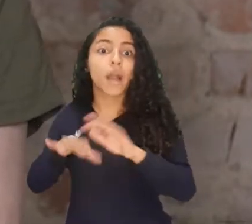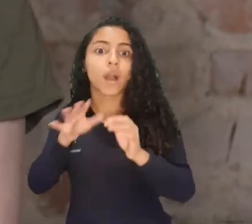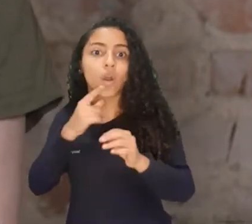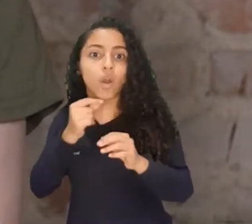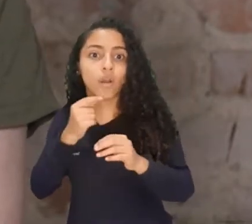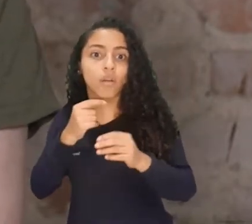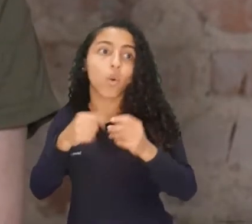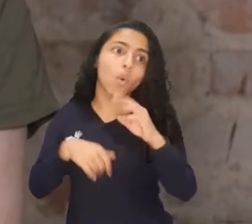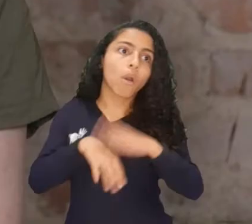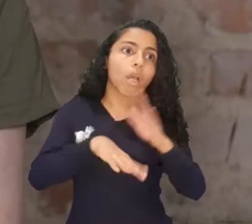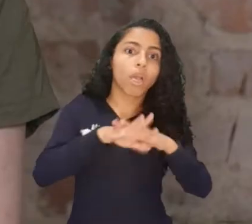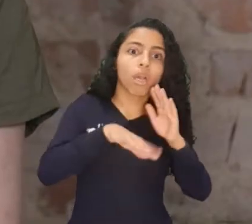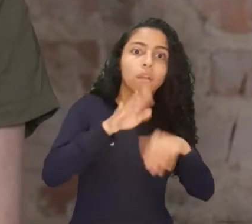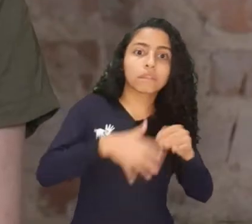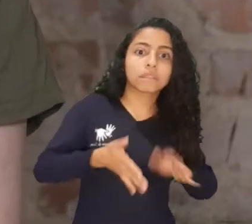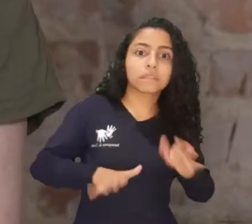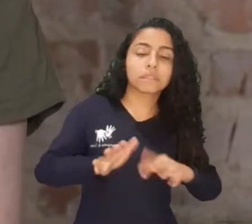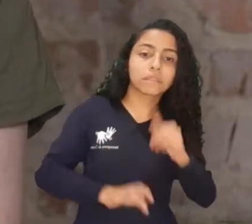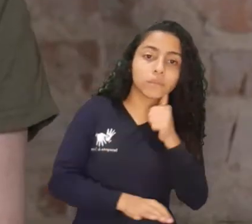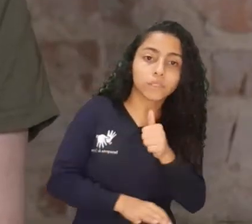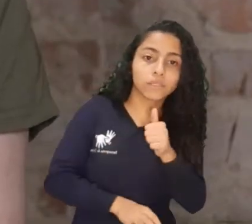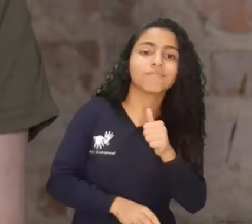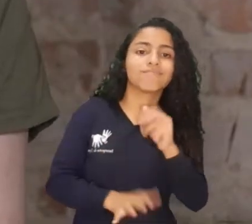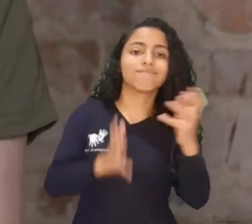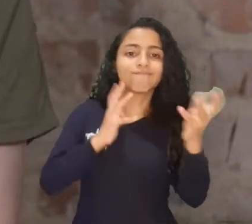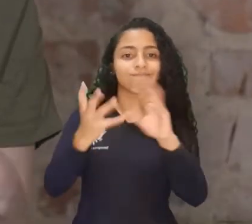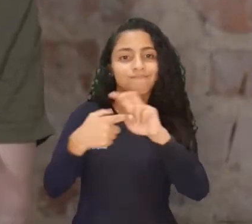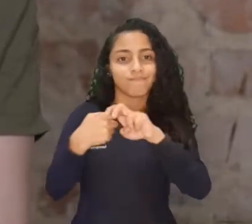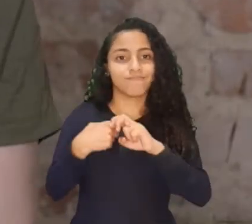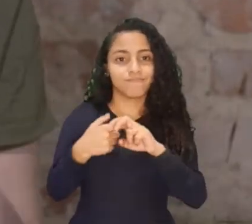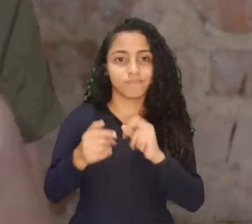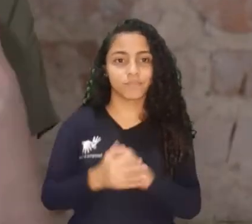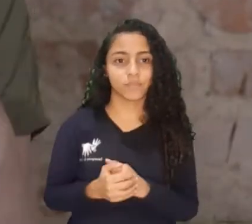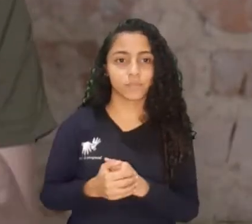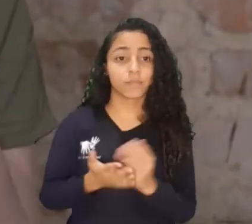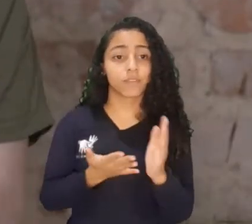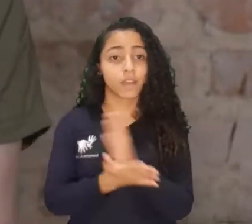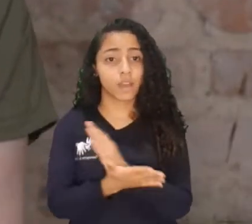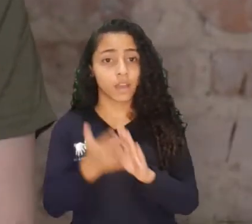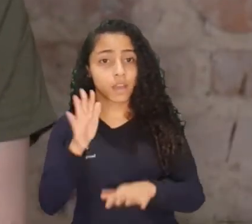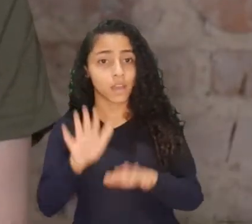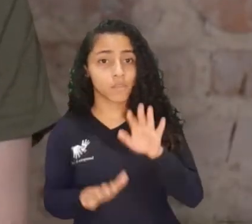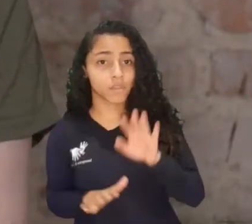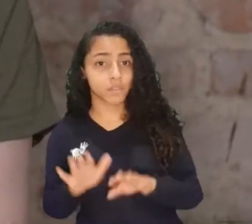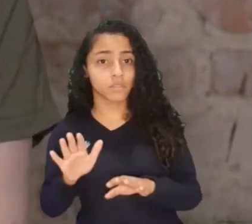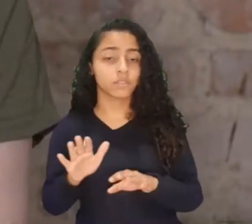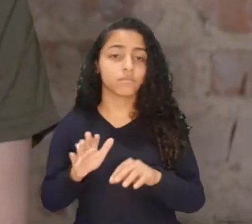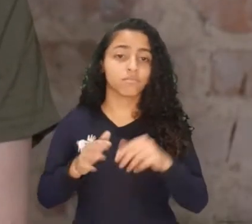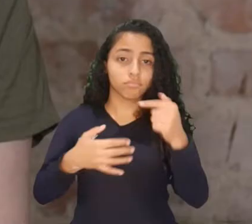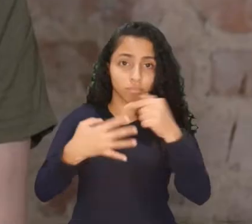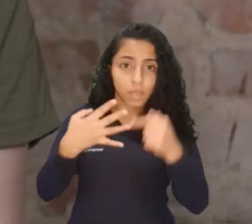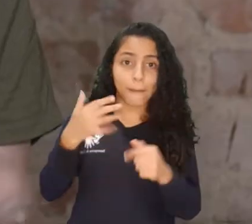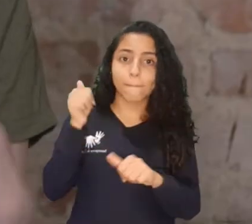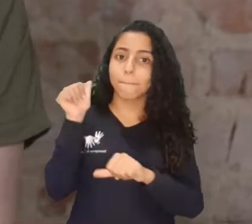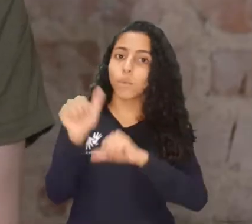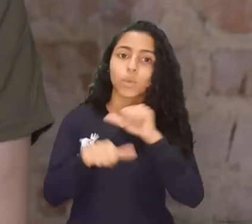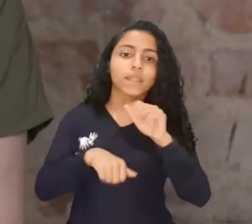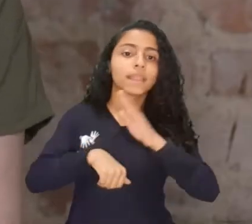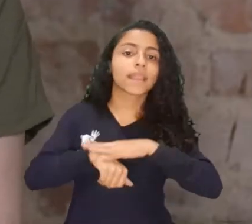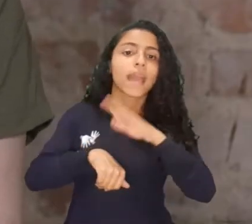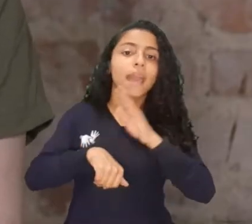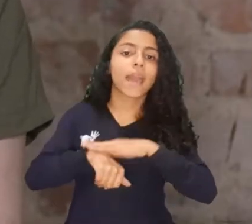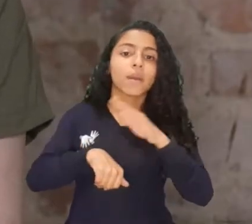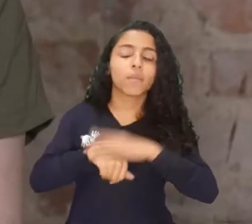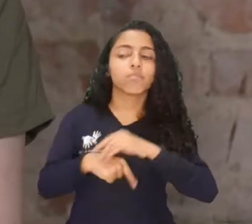fenologia são amplamente documentadas. Quando espécies mudam, né, o tempo dos seus ciclos para se